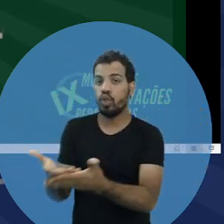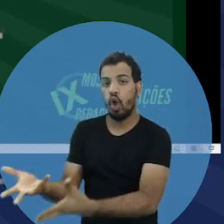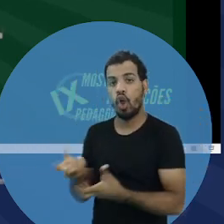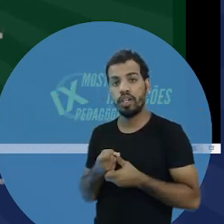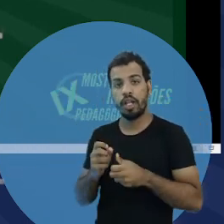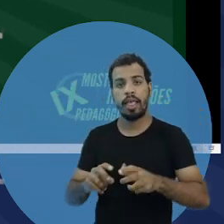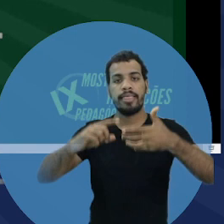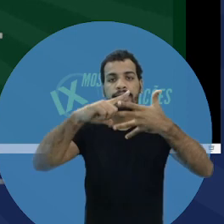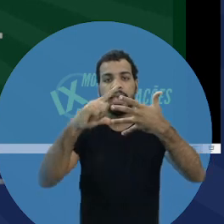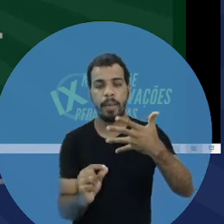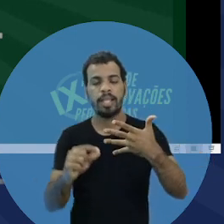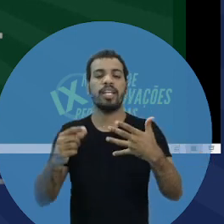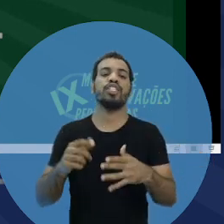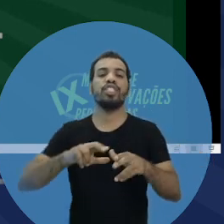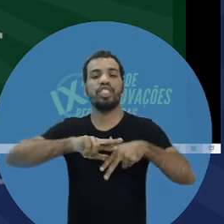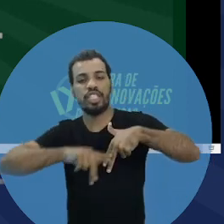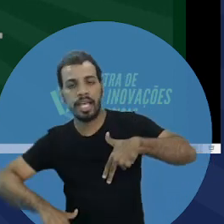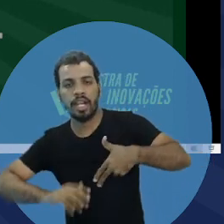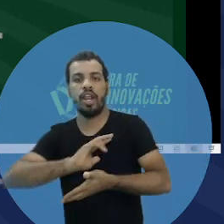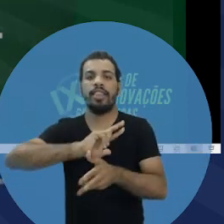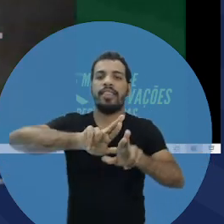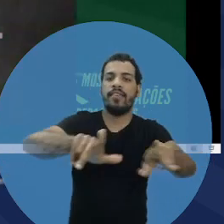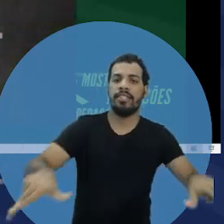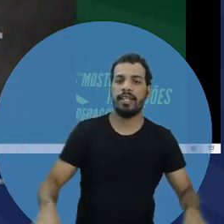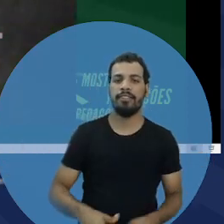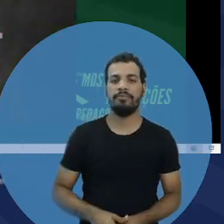e diversidade.